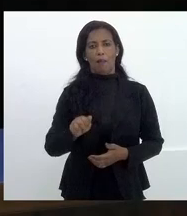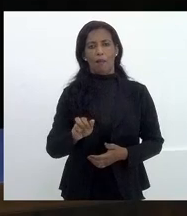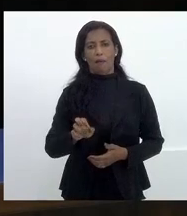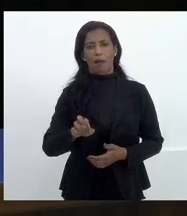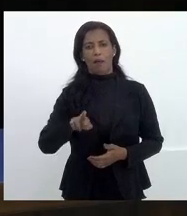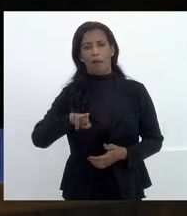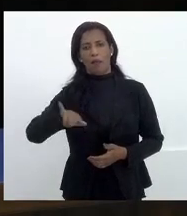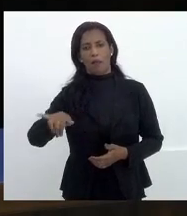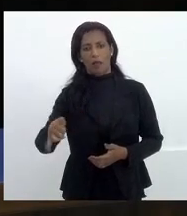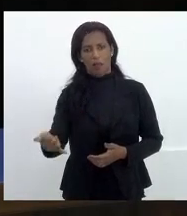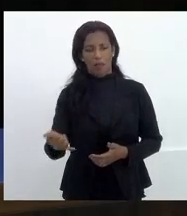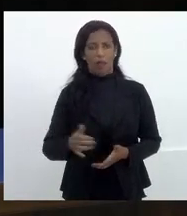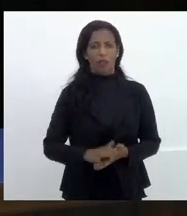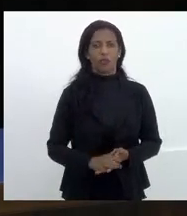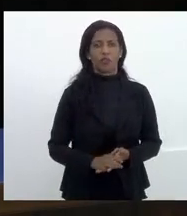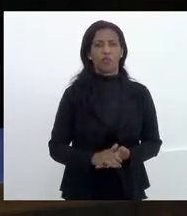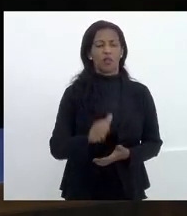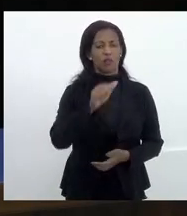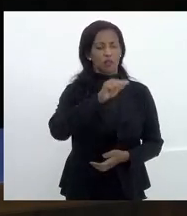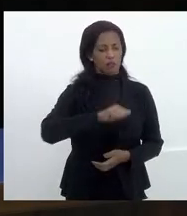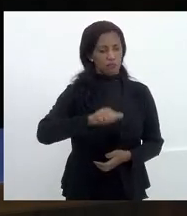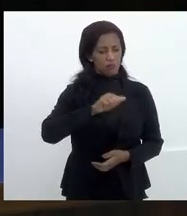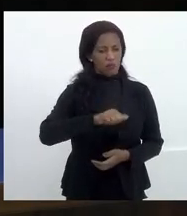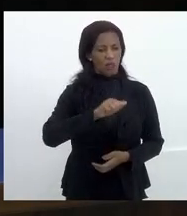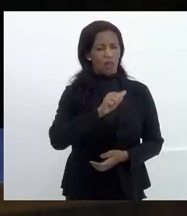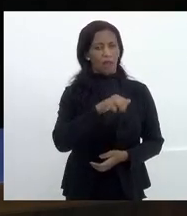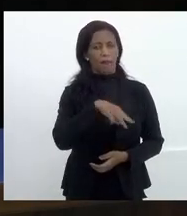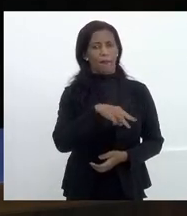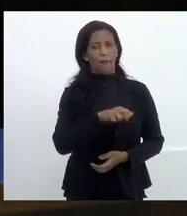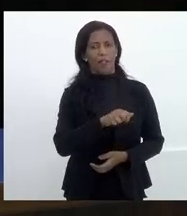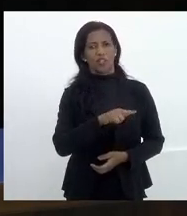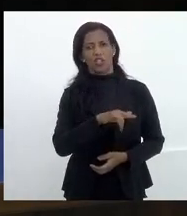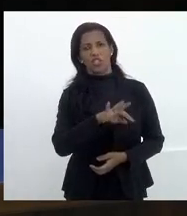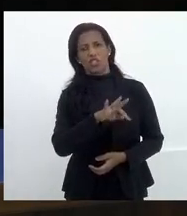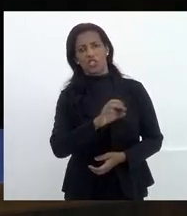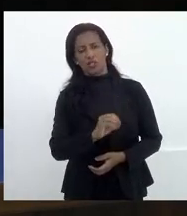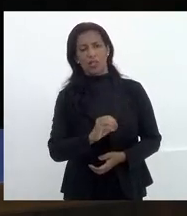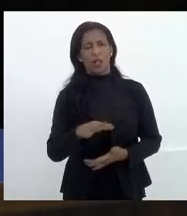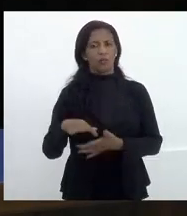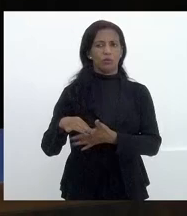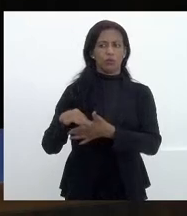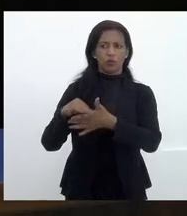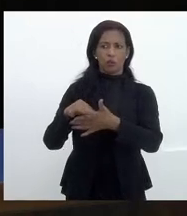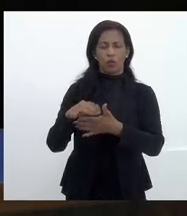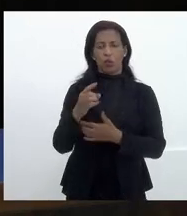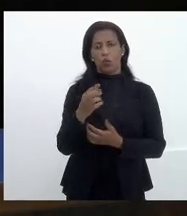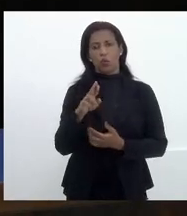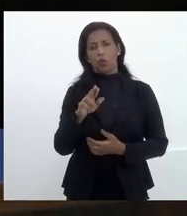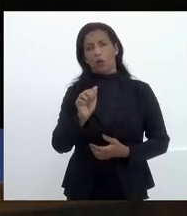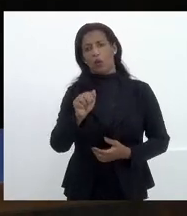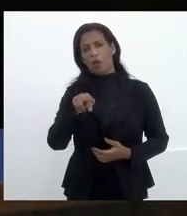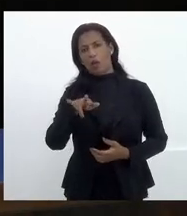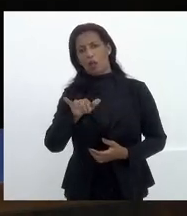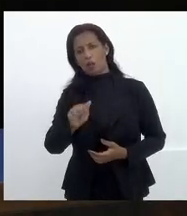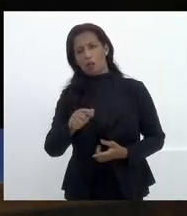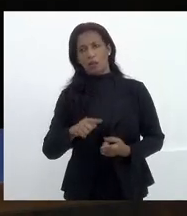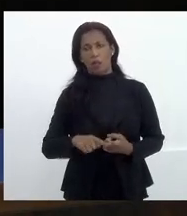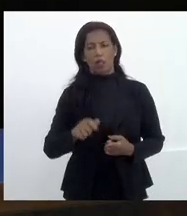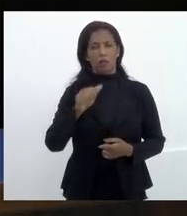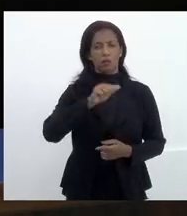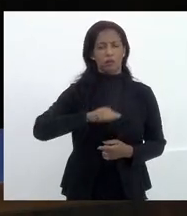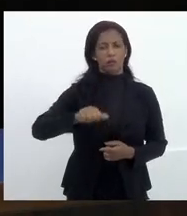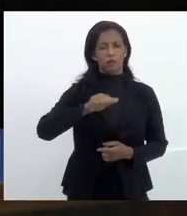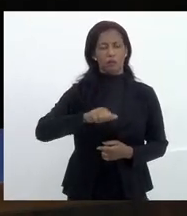né Doutor Felipe da Associação dos magistrados a representantes do Doutor André EA representante da